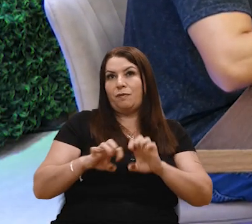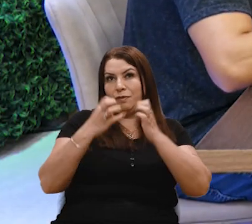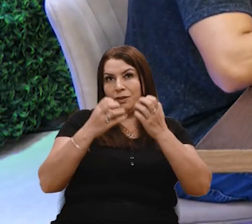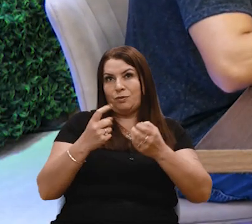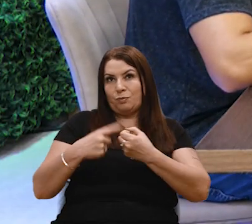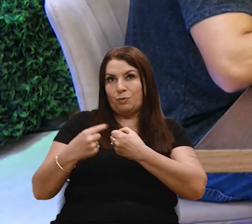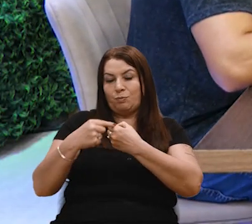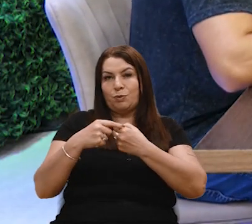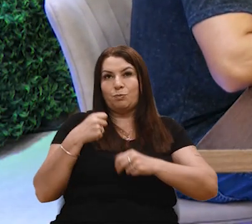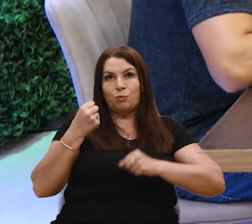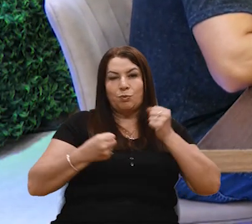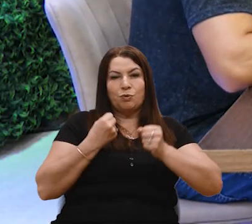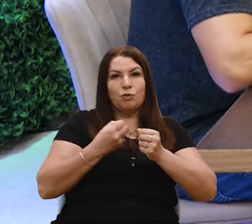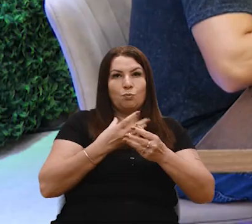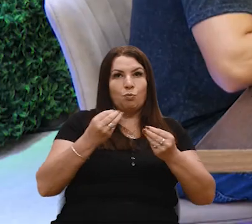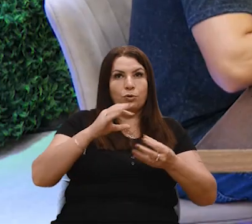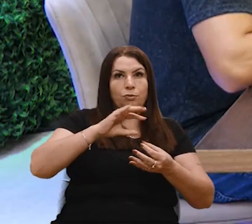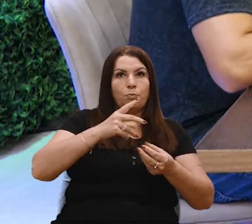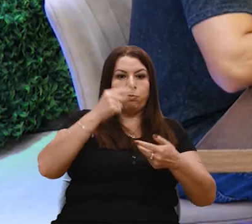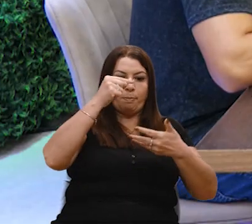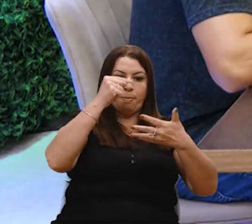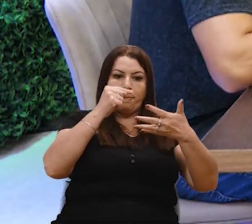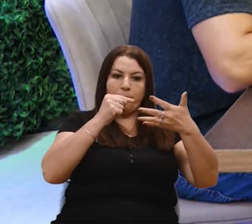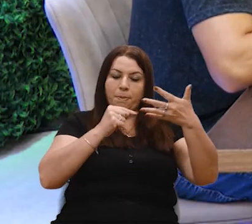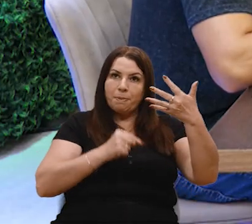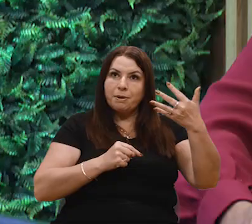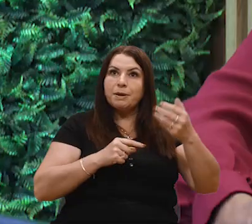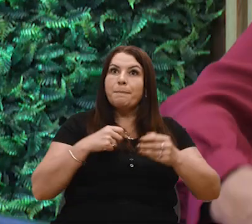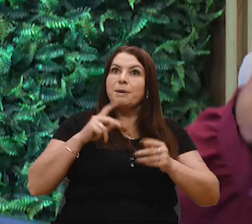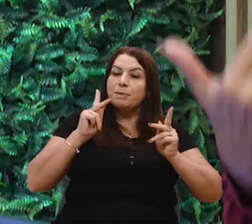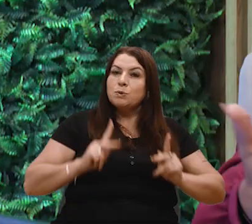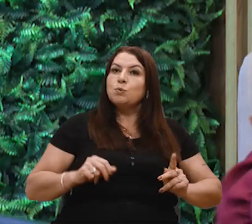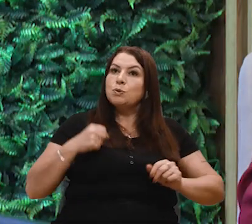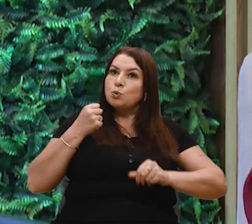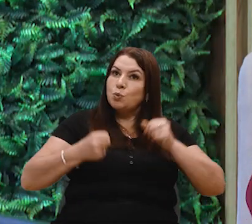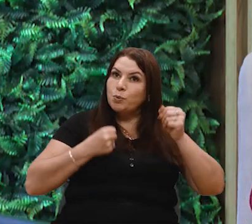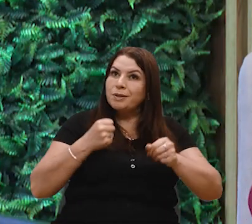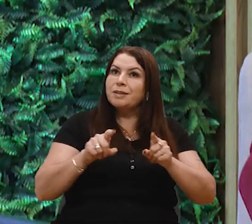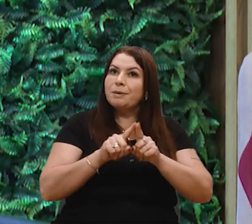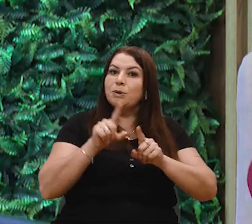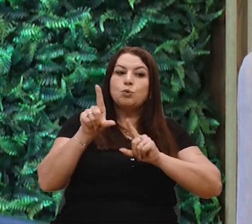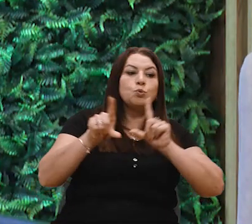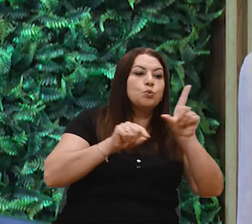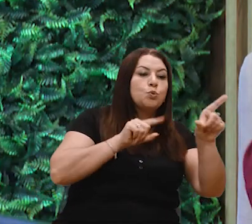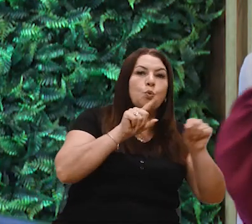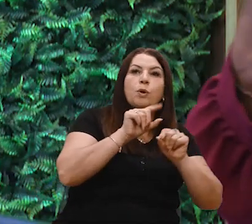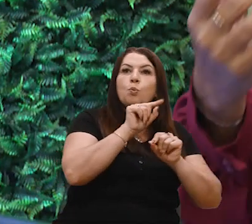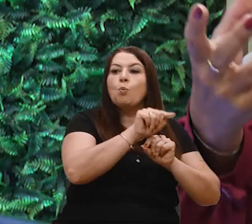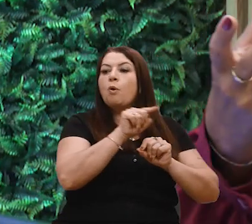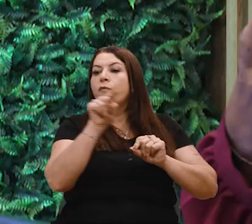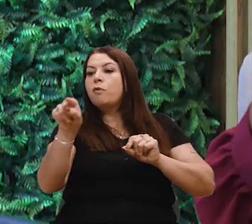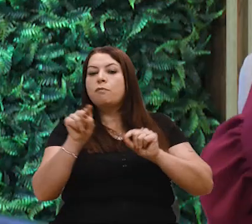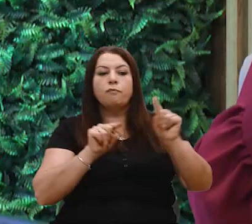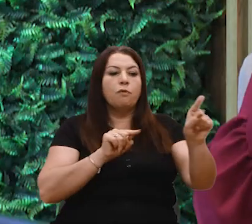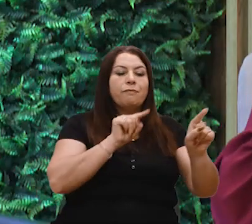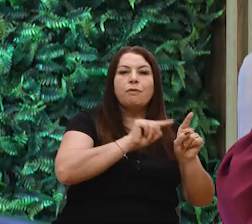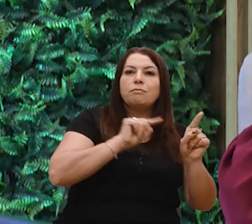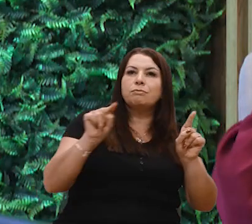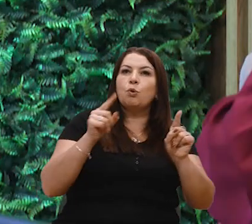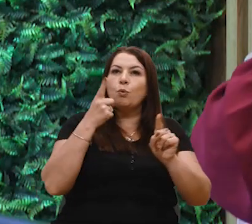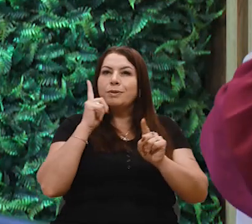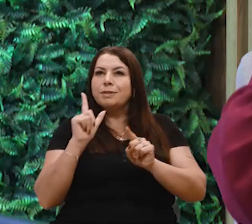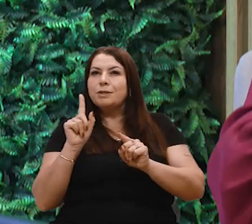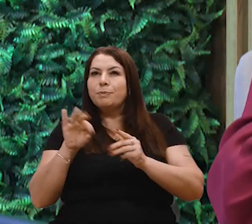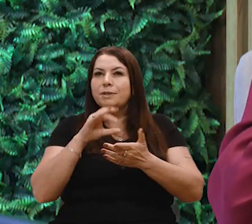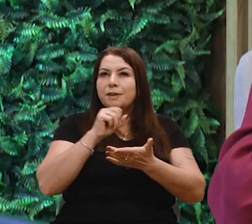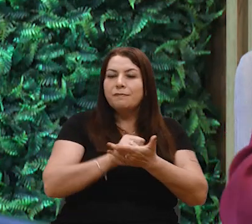município, porque hoje o calendário de corridas é muito extenso, né? Mas... E para os corredores também, a questão de escolha, de definir qual que eu vou, qual que eu não